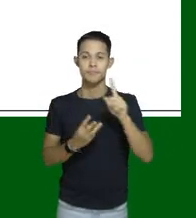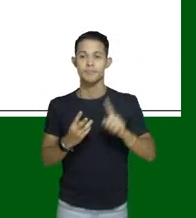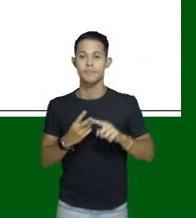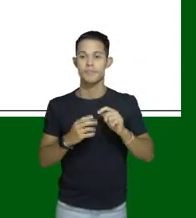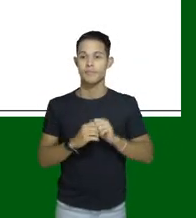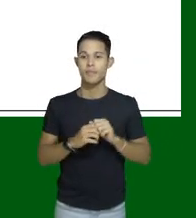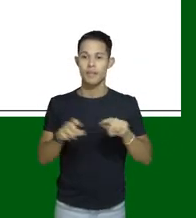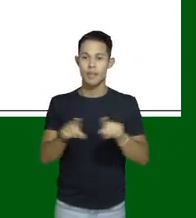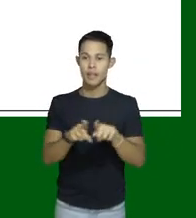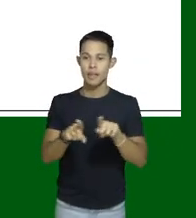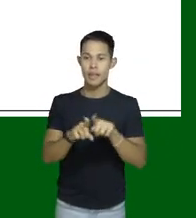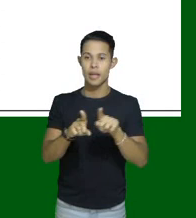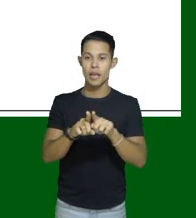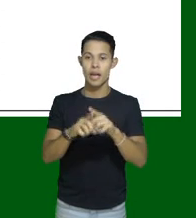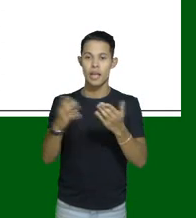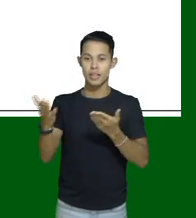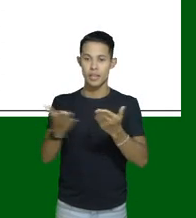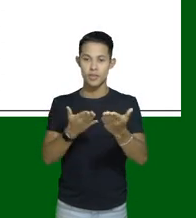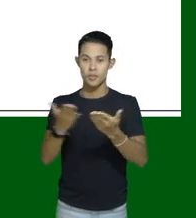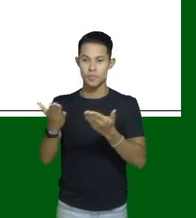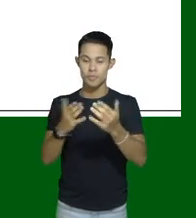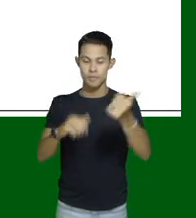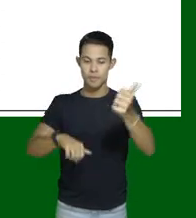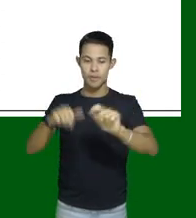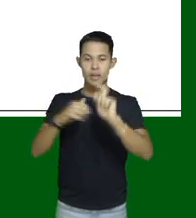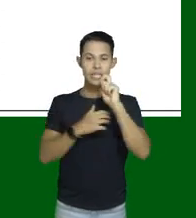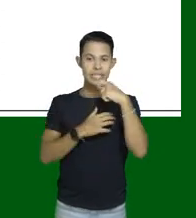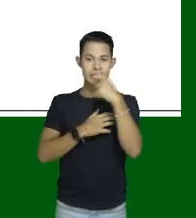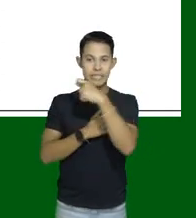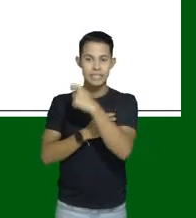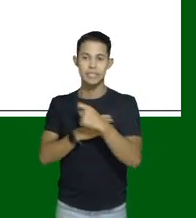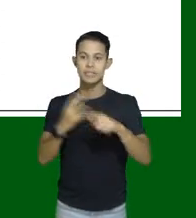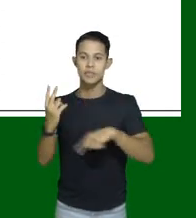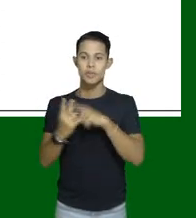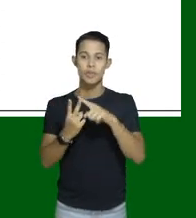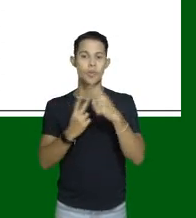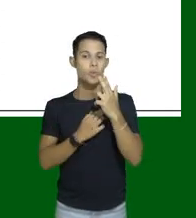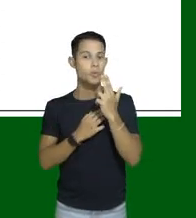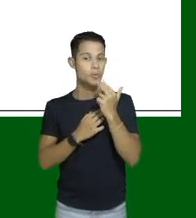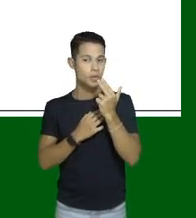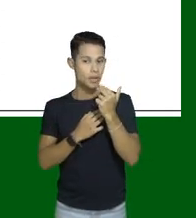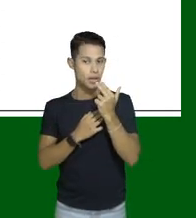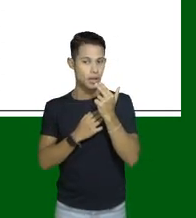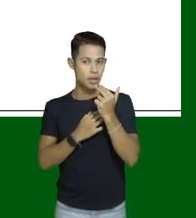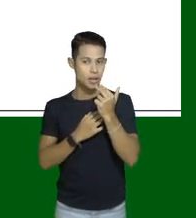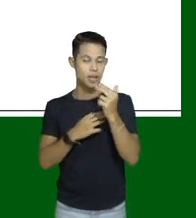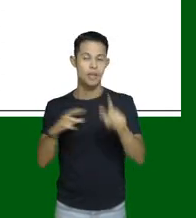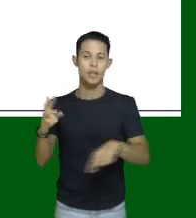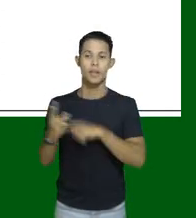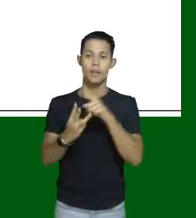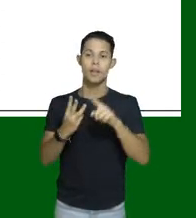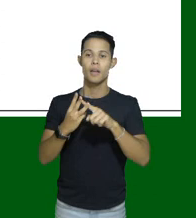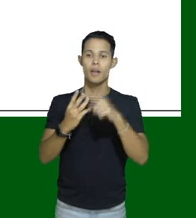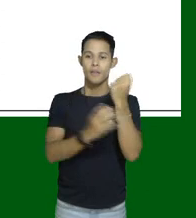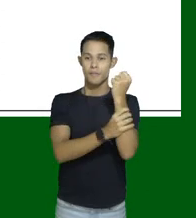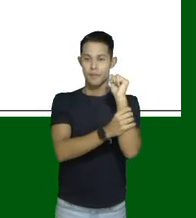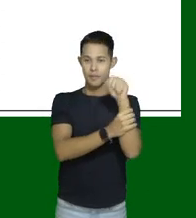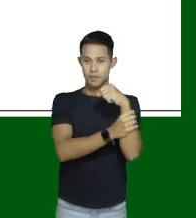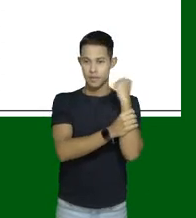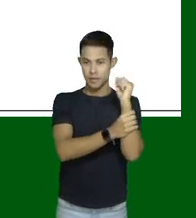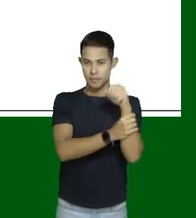avaliação e atendimento odontológico, nutricional, uma avaliação com fisioterapeuta